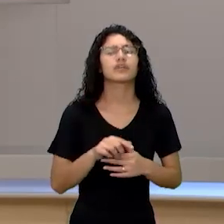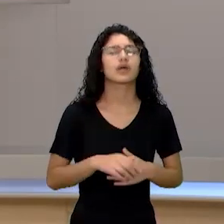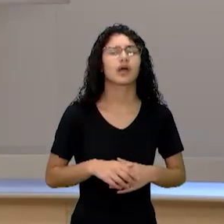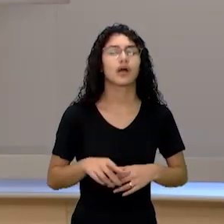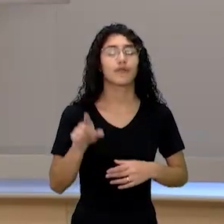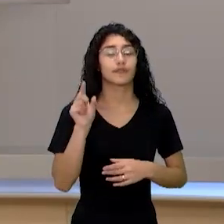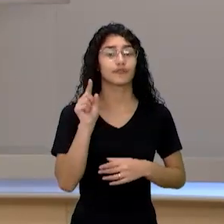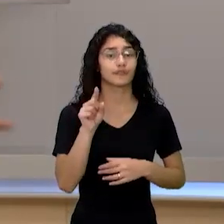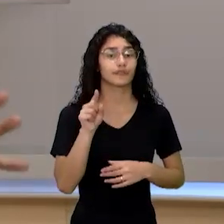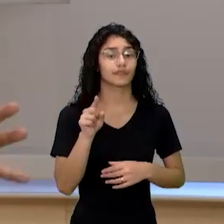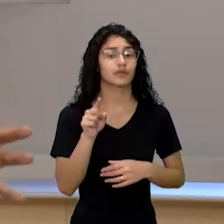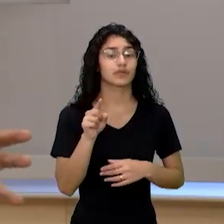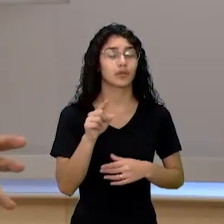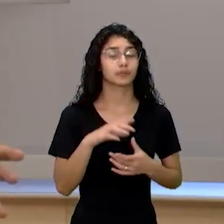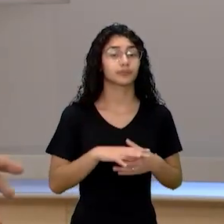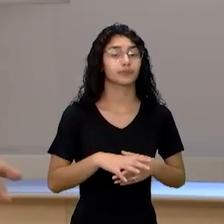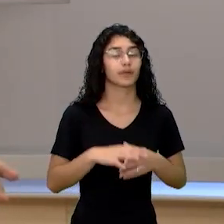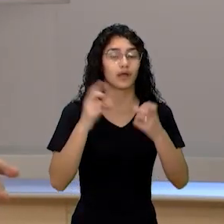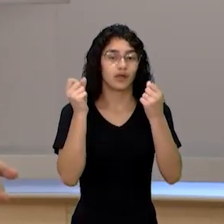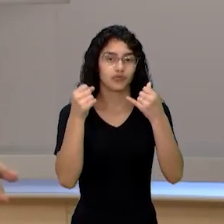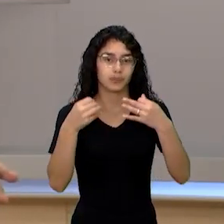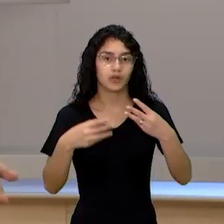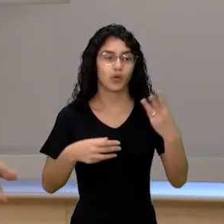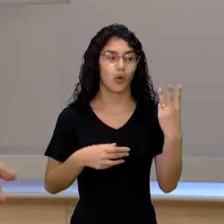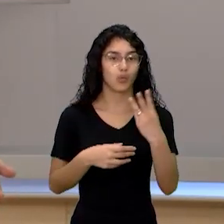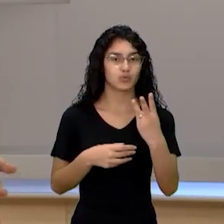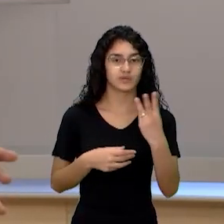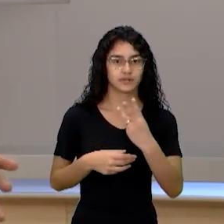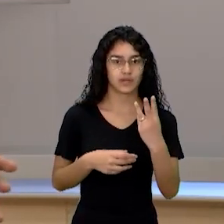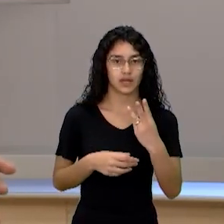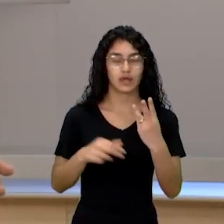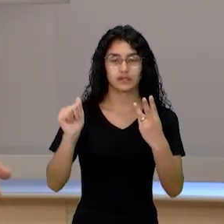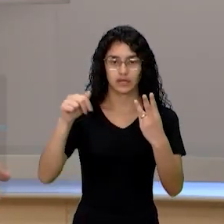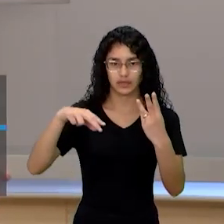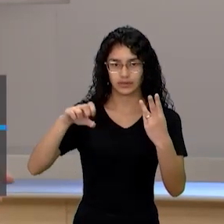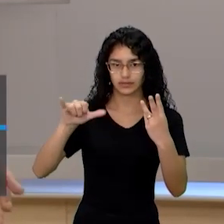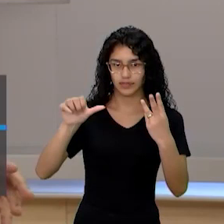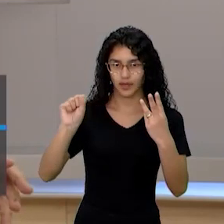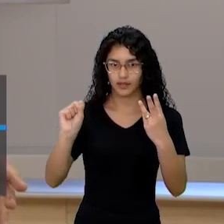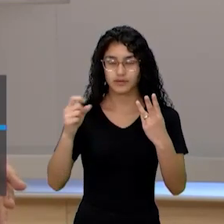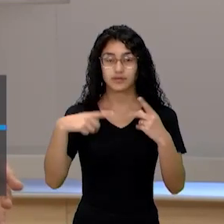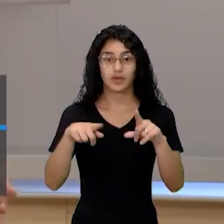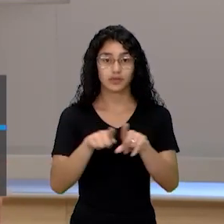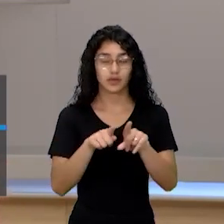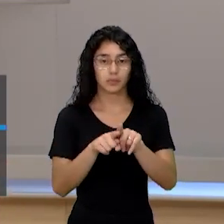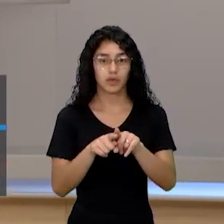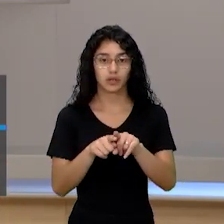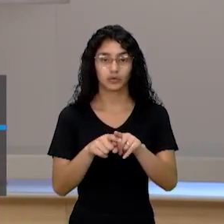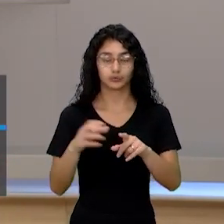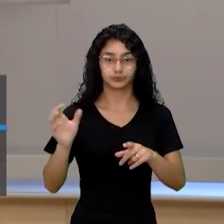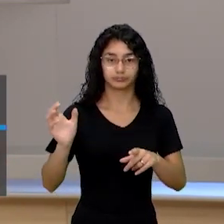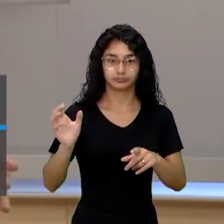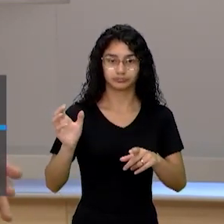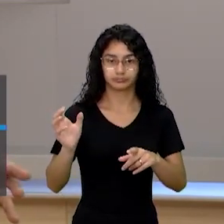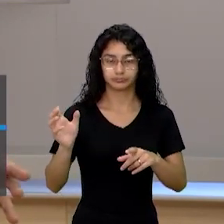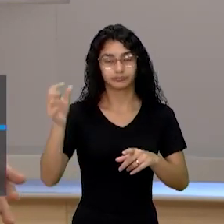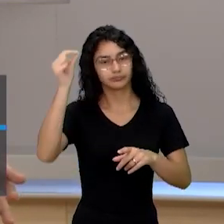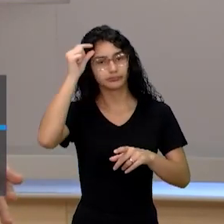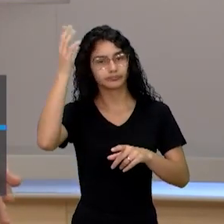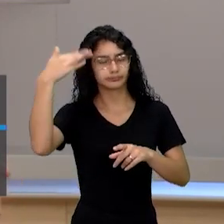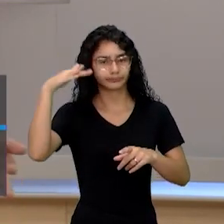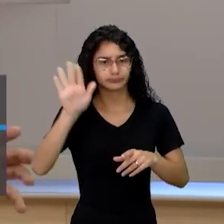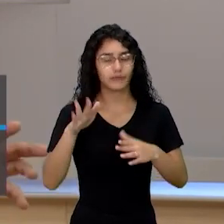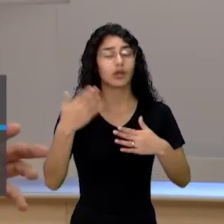Você conceituou aí para a gente a questão dos 3 anéis, né, e falou também, pontuou a questão do enriquecimento. A gente sabe que